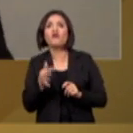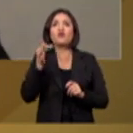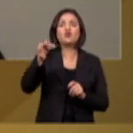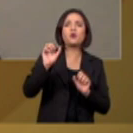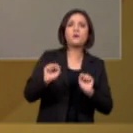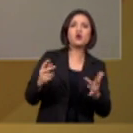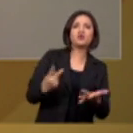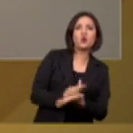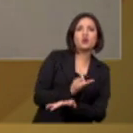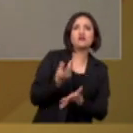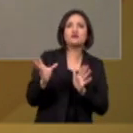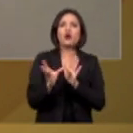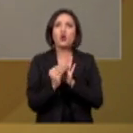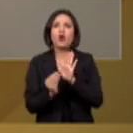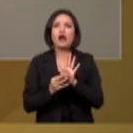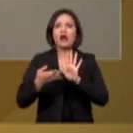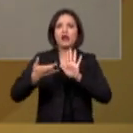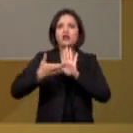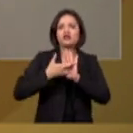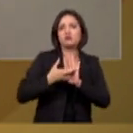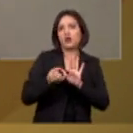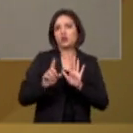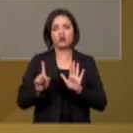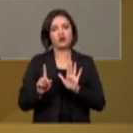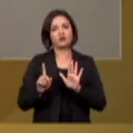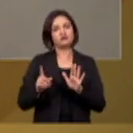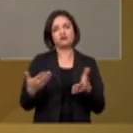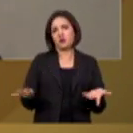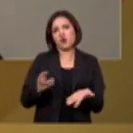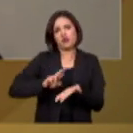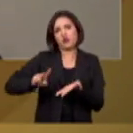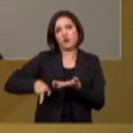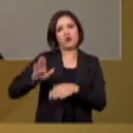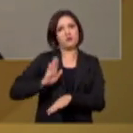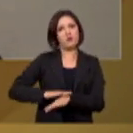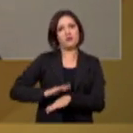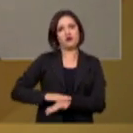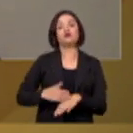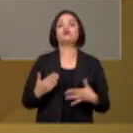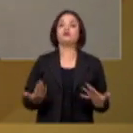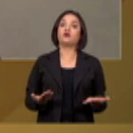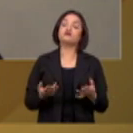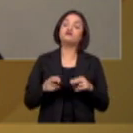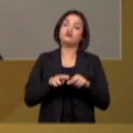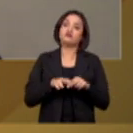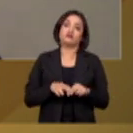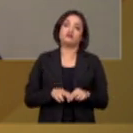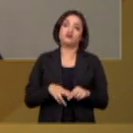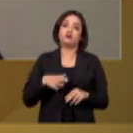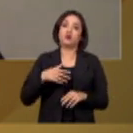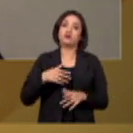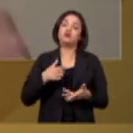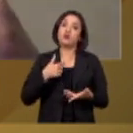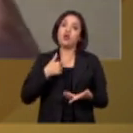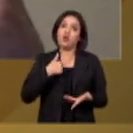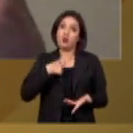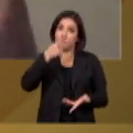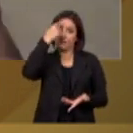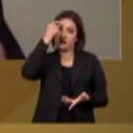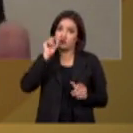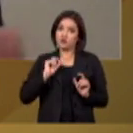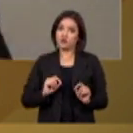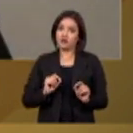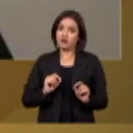ou não constar em sentimentos internos das corpo de brasileiro não apenas isto o que eu entendo e